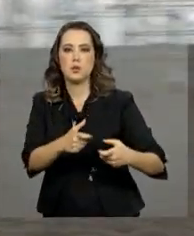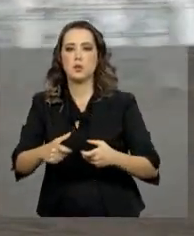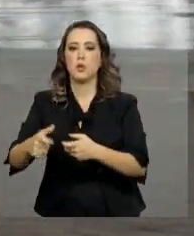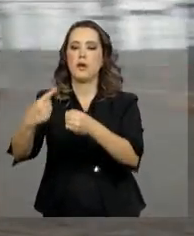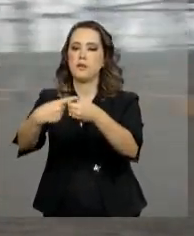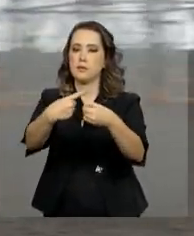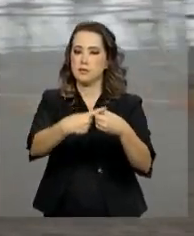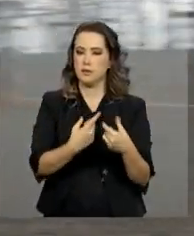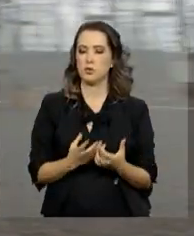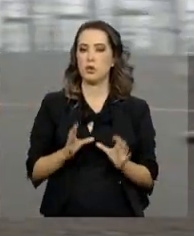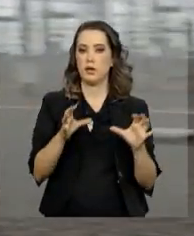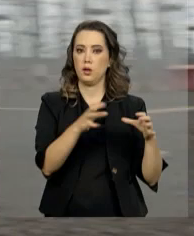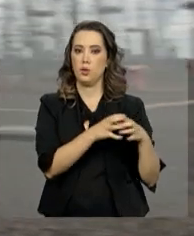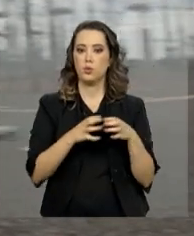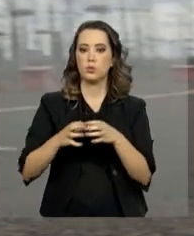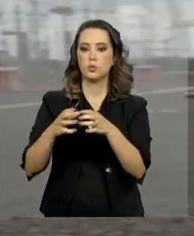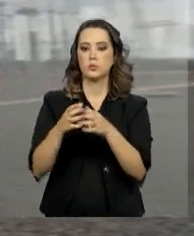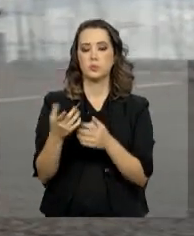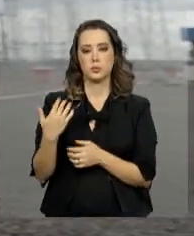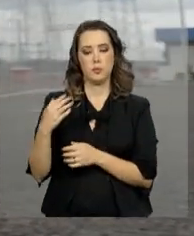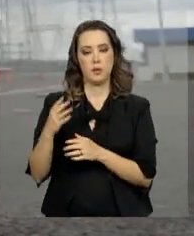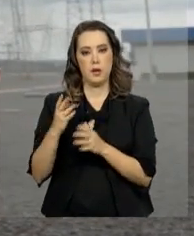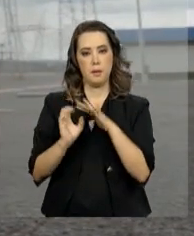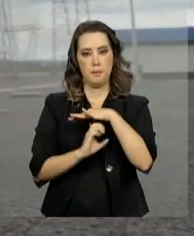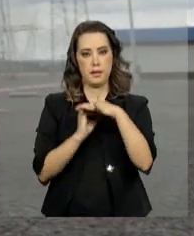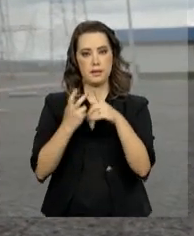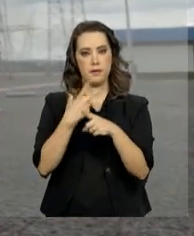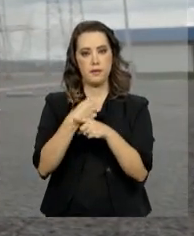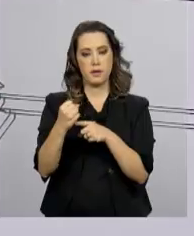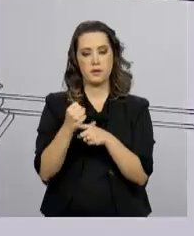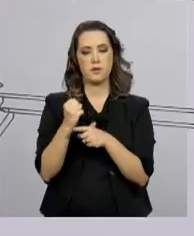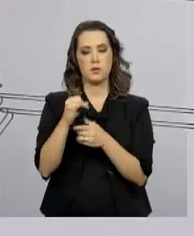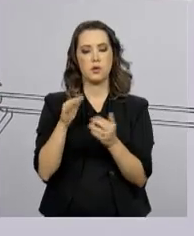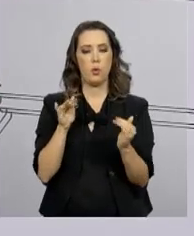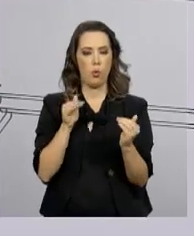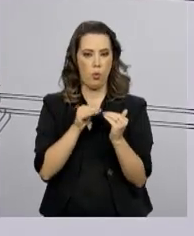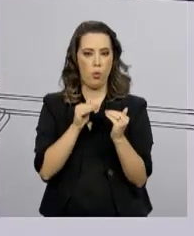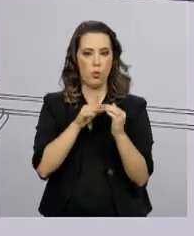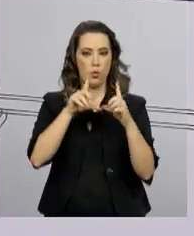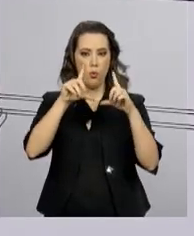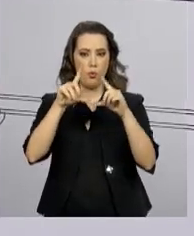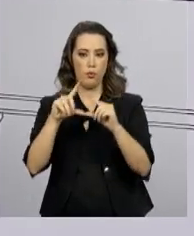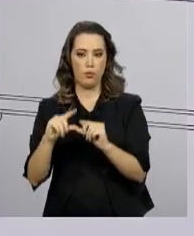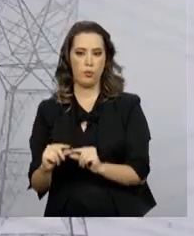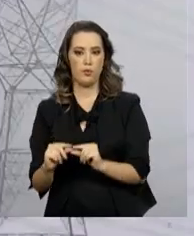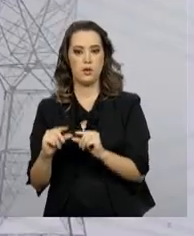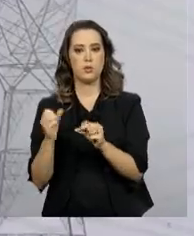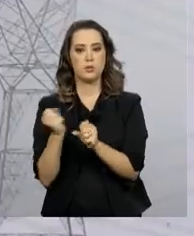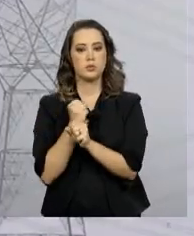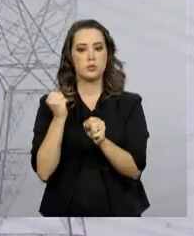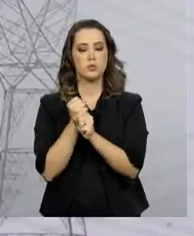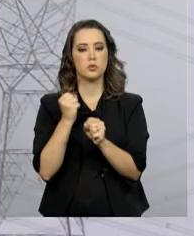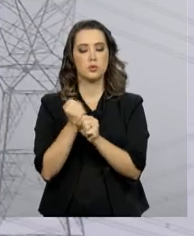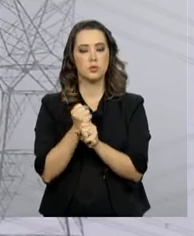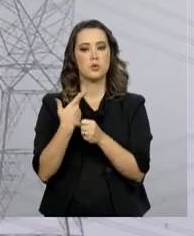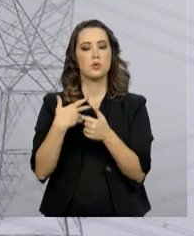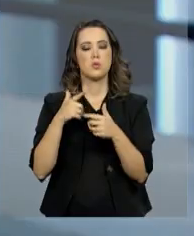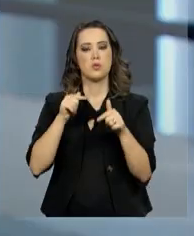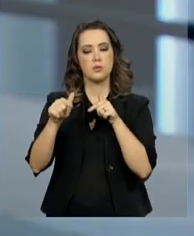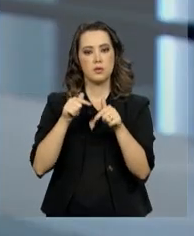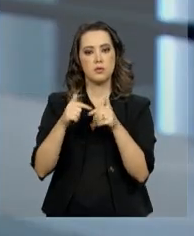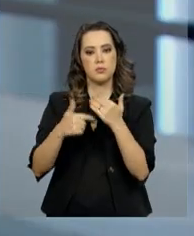empresa vencedora foi a que aceitou receber durante o período de concessão o menor valor pela construção e operação da